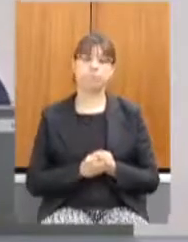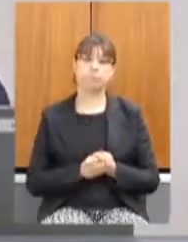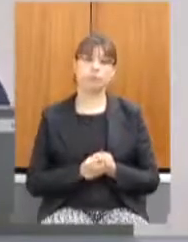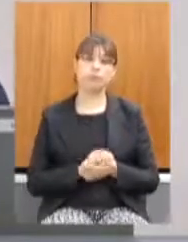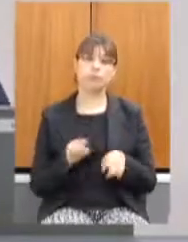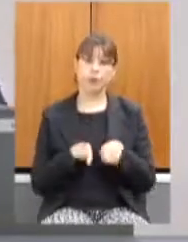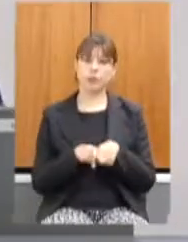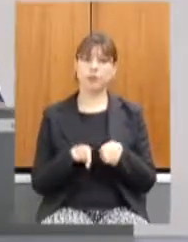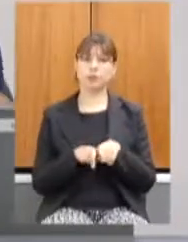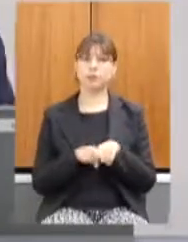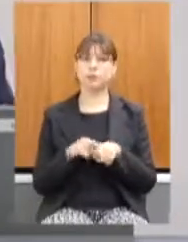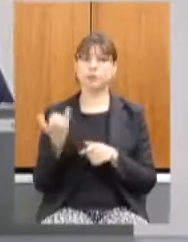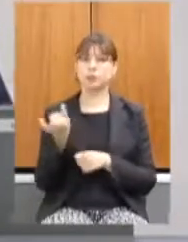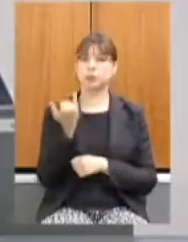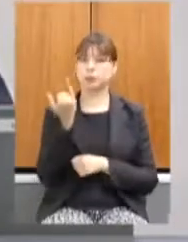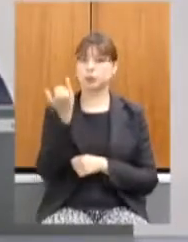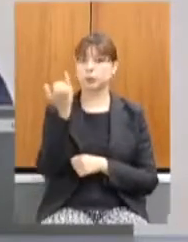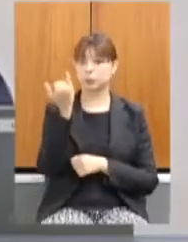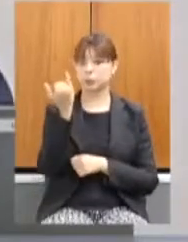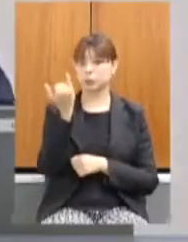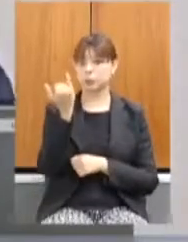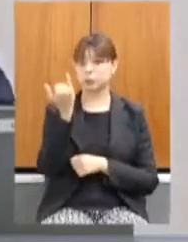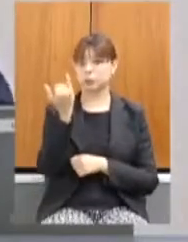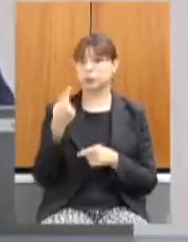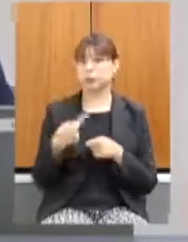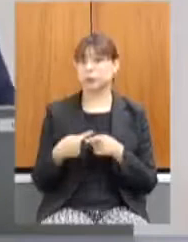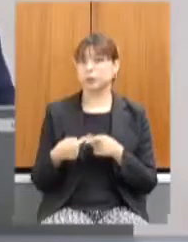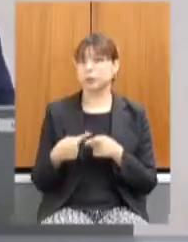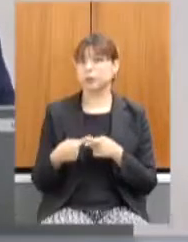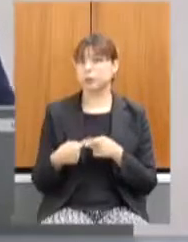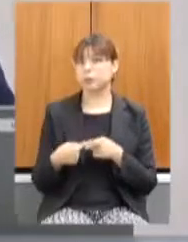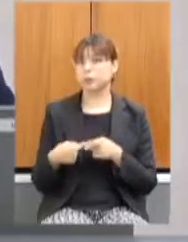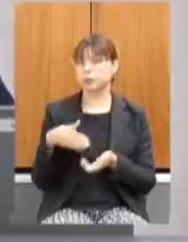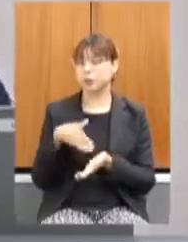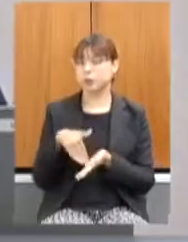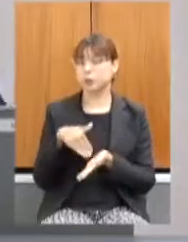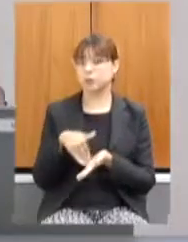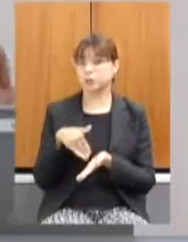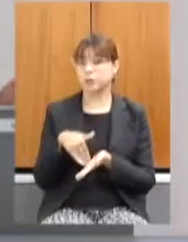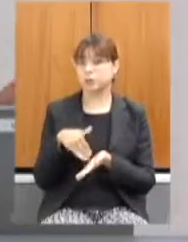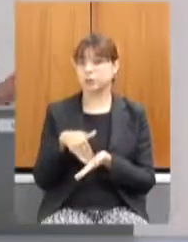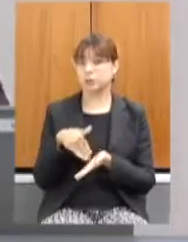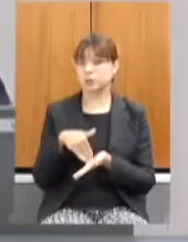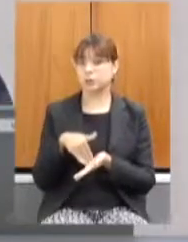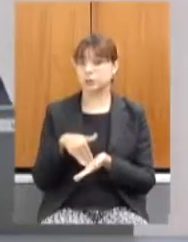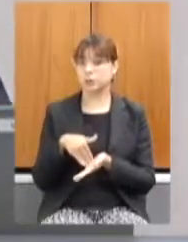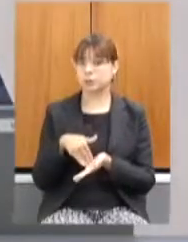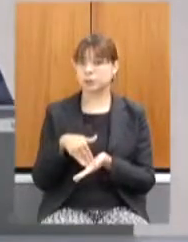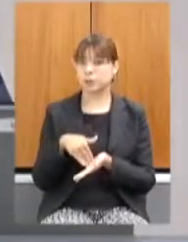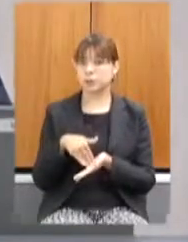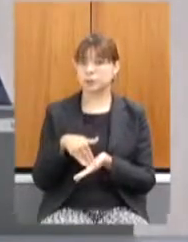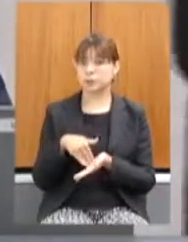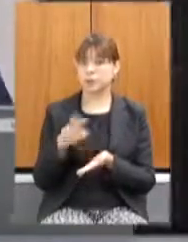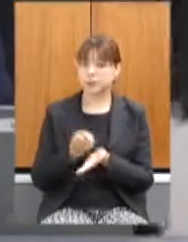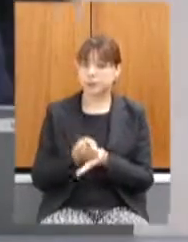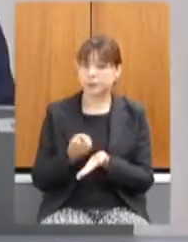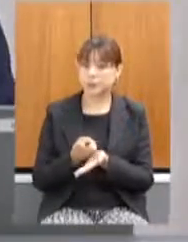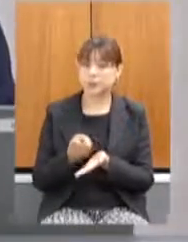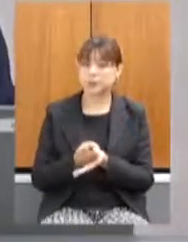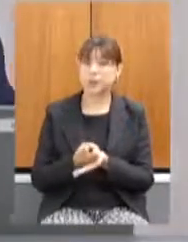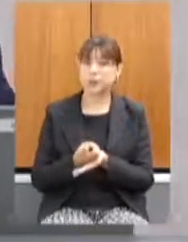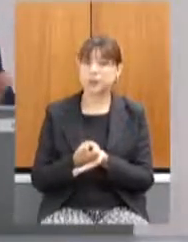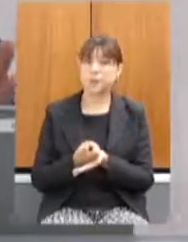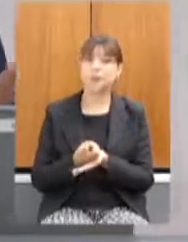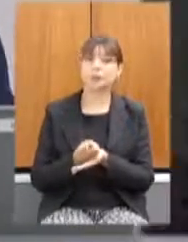muito importante é que em nenhum momento a secretaria elas descuidou dos